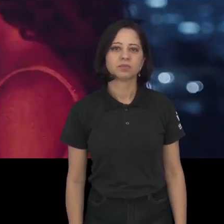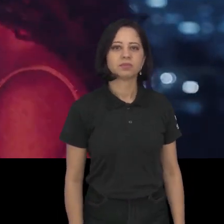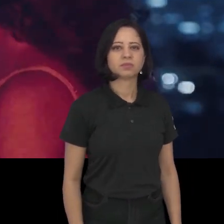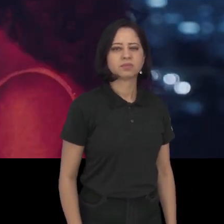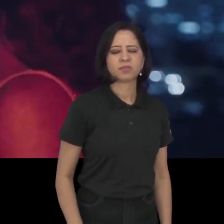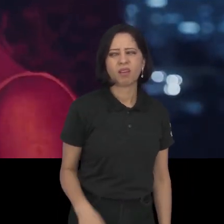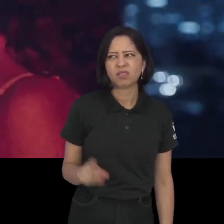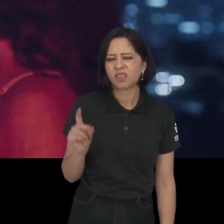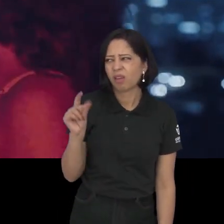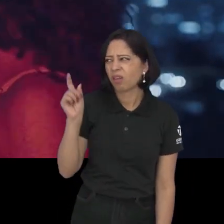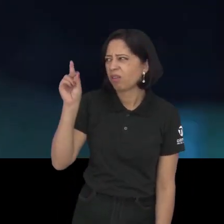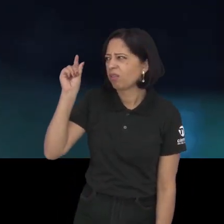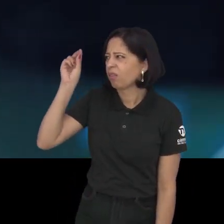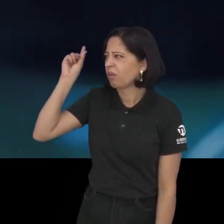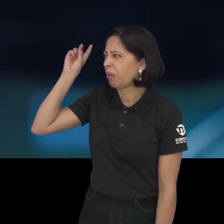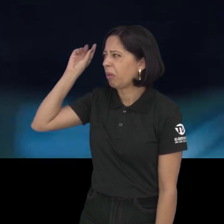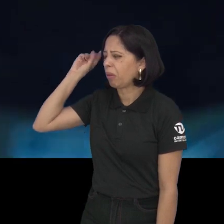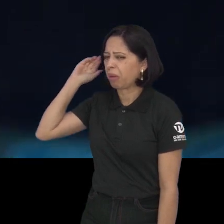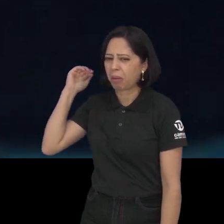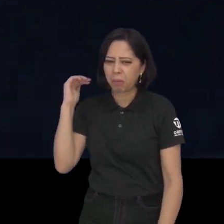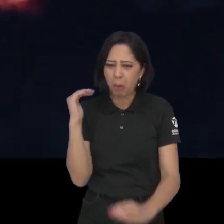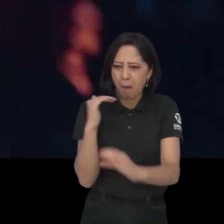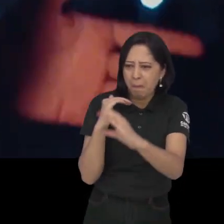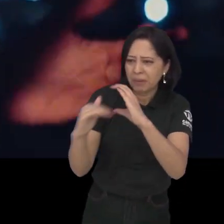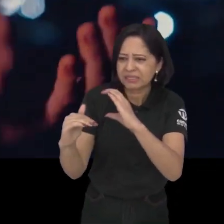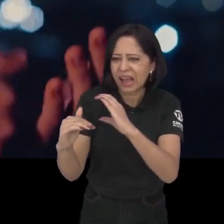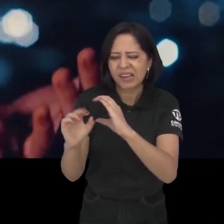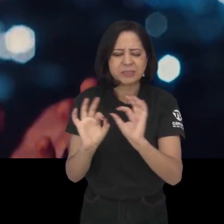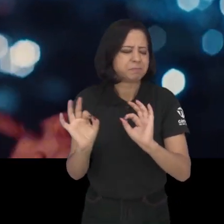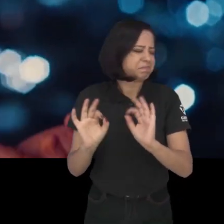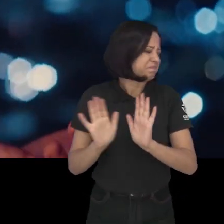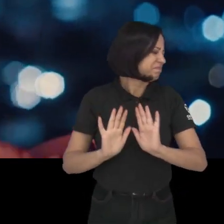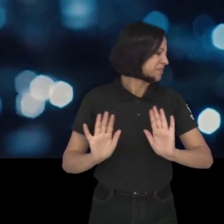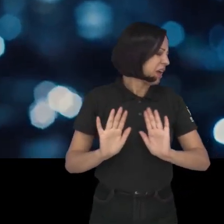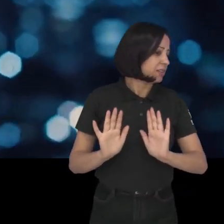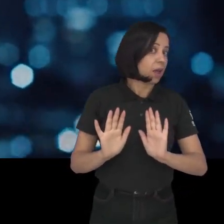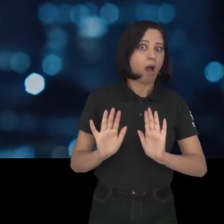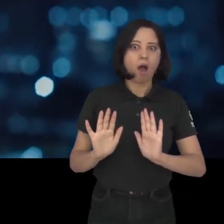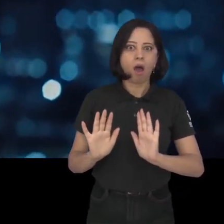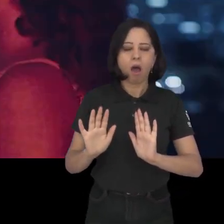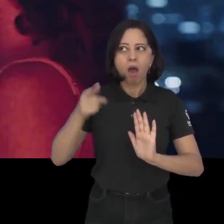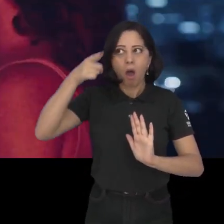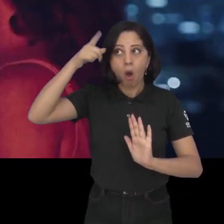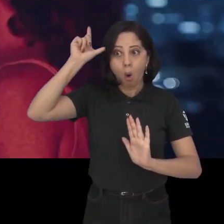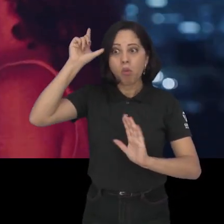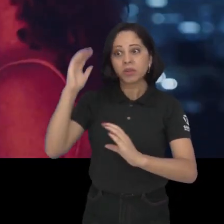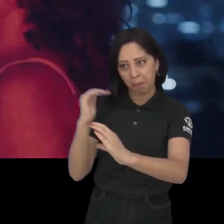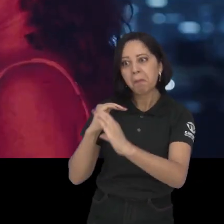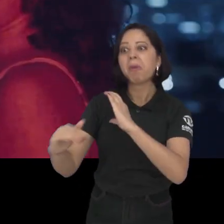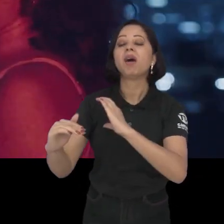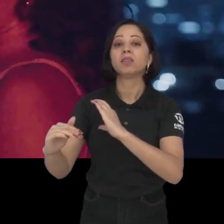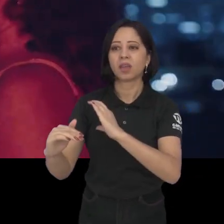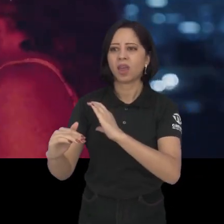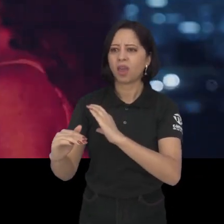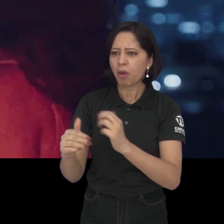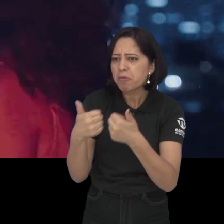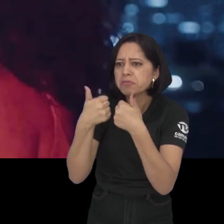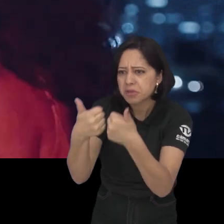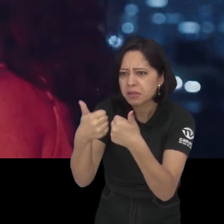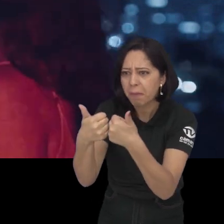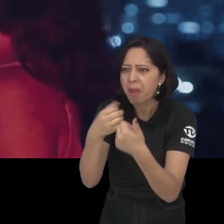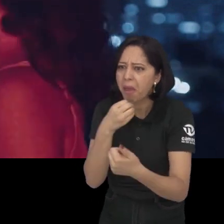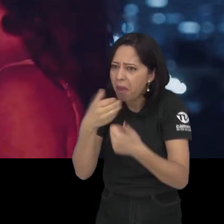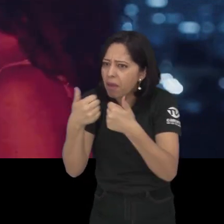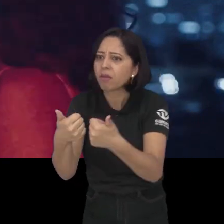Já faz algum tempo não te escrevo nada, e até mandei mensagem na noite passada, só pra saber se você tá